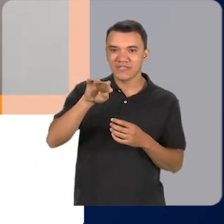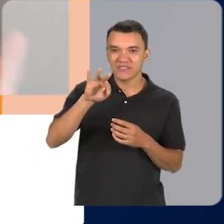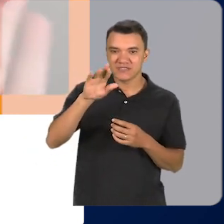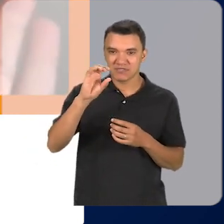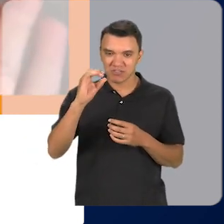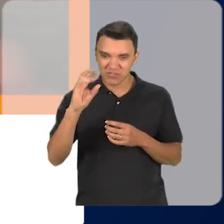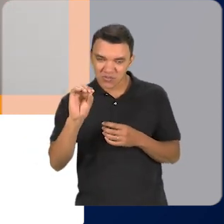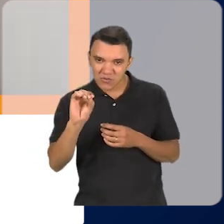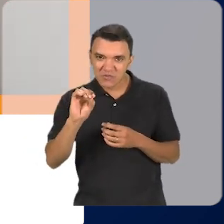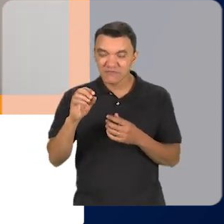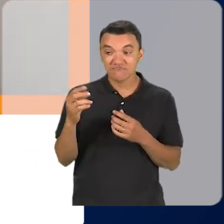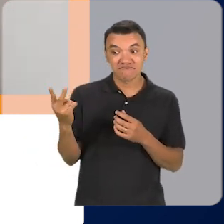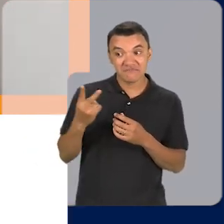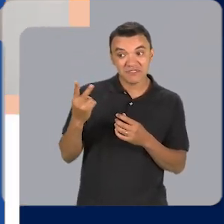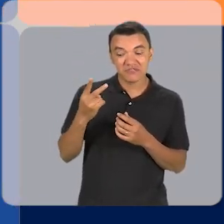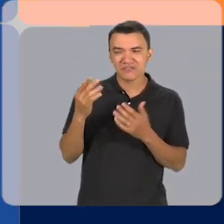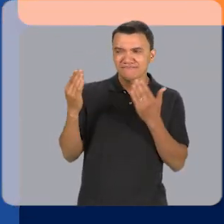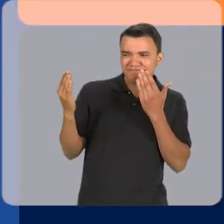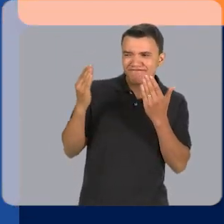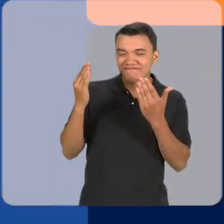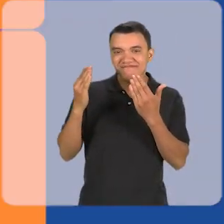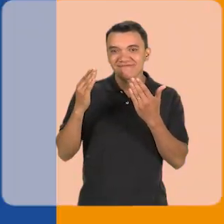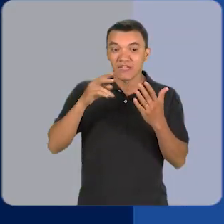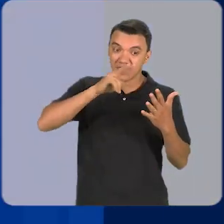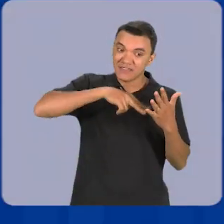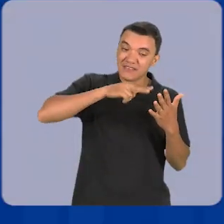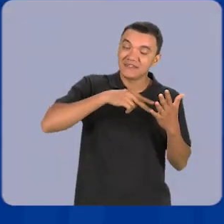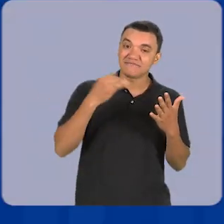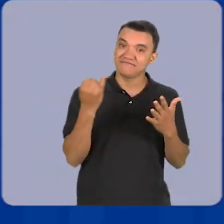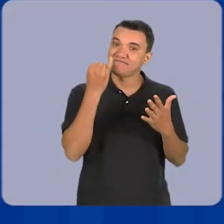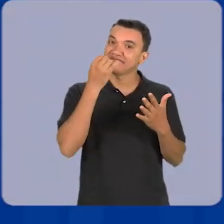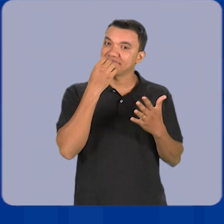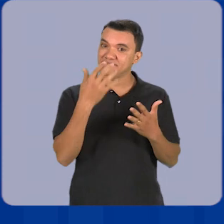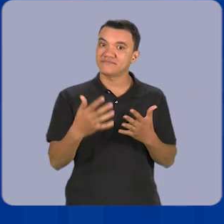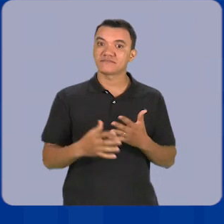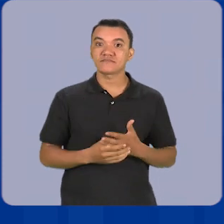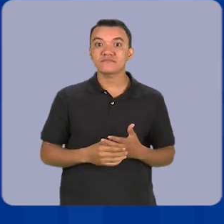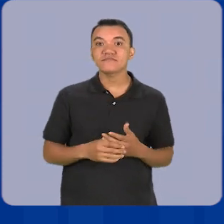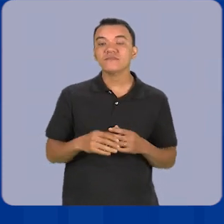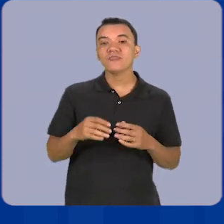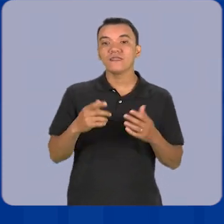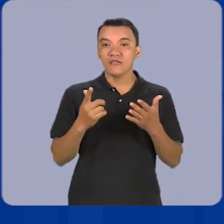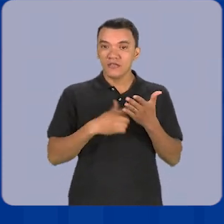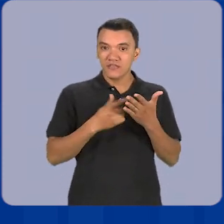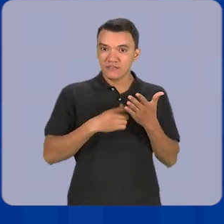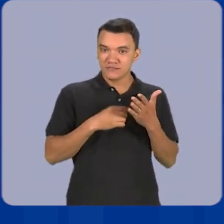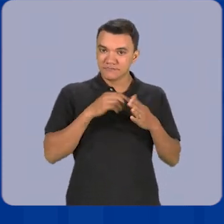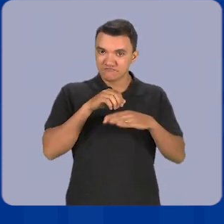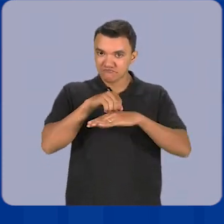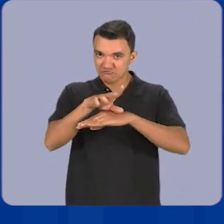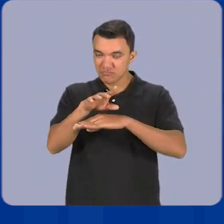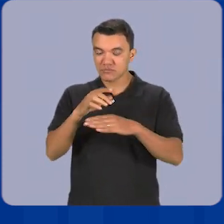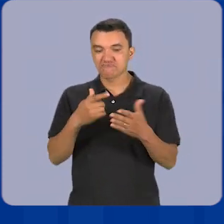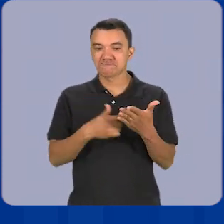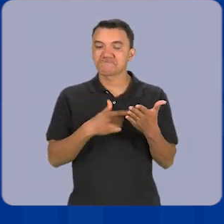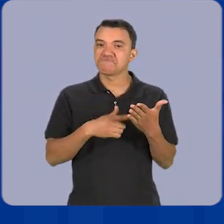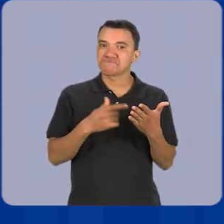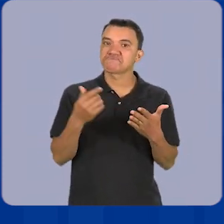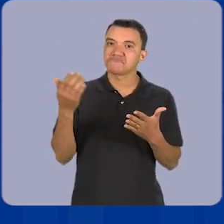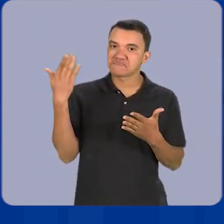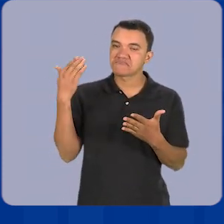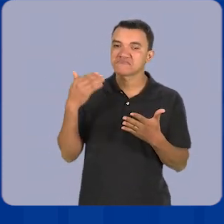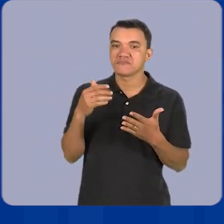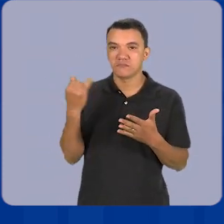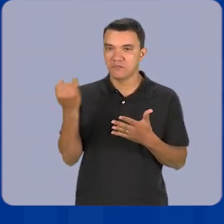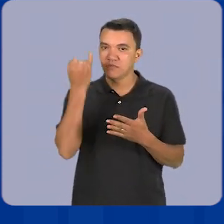Então quem não leu, vale a pena ler. Dom Casmurro, o livro que a Tainara indicou, é realmente um clássico da literatura brasileira, viu? Ele